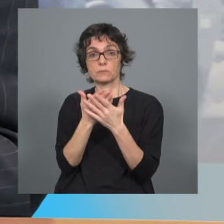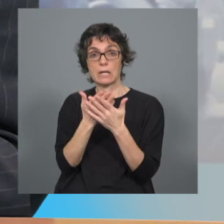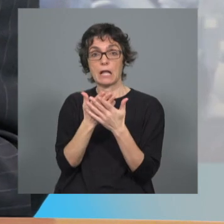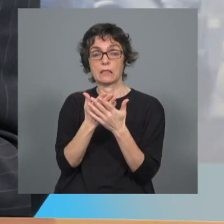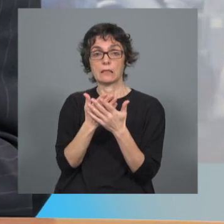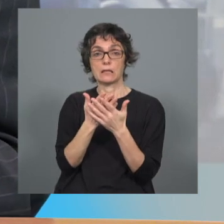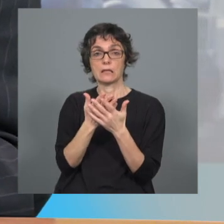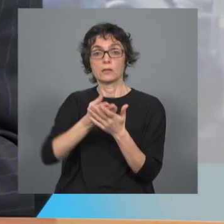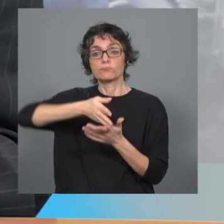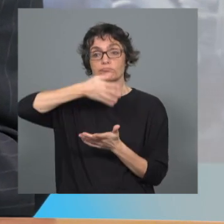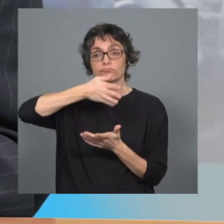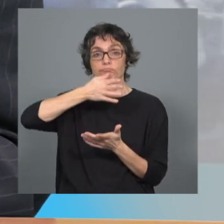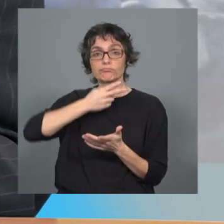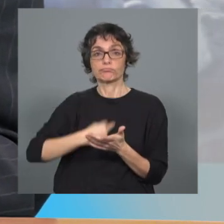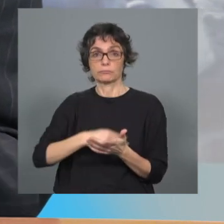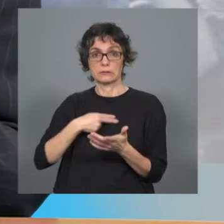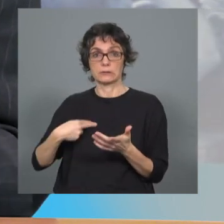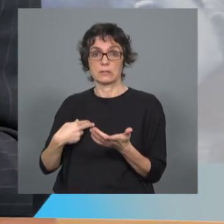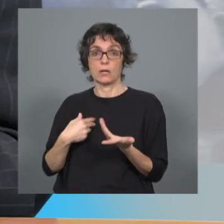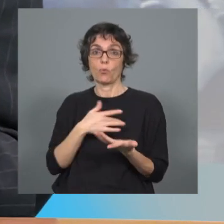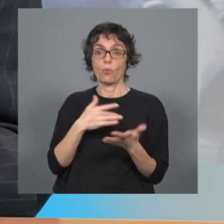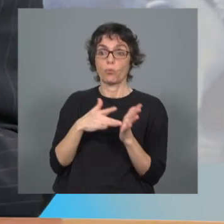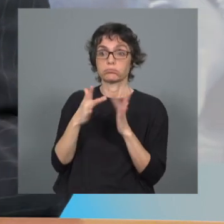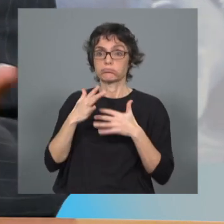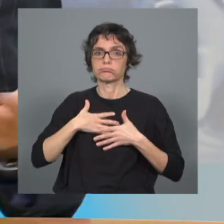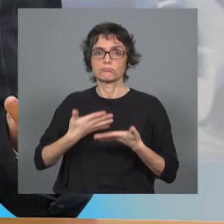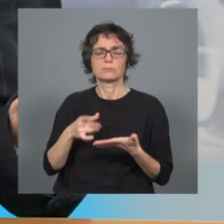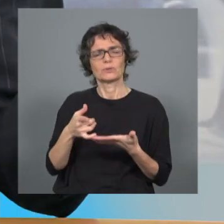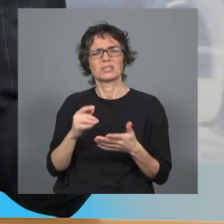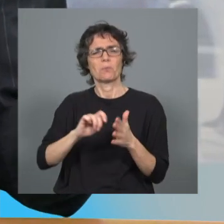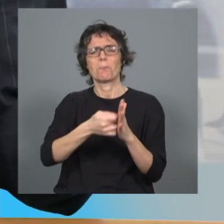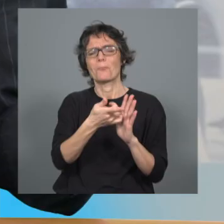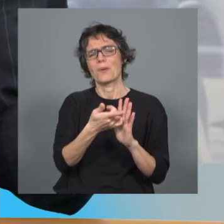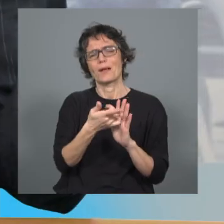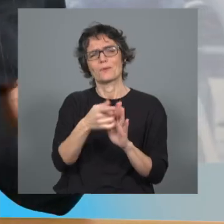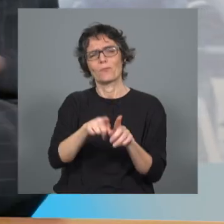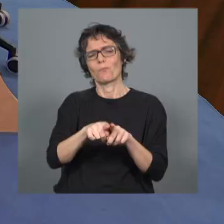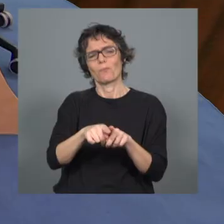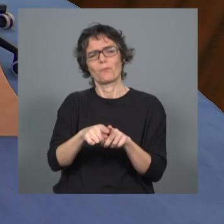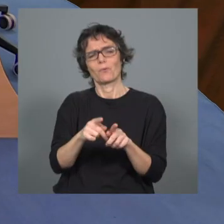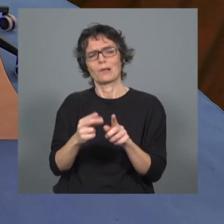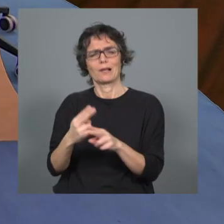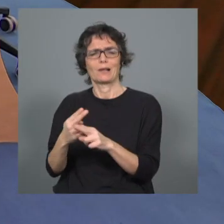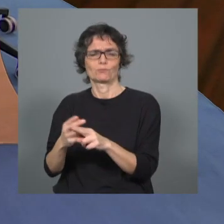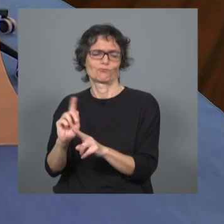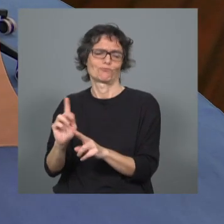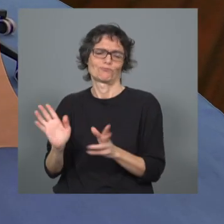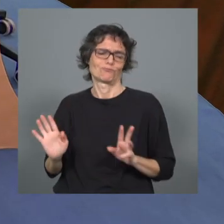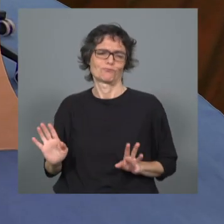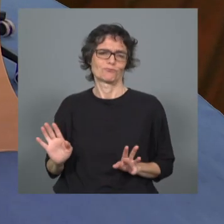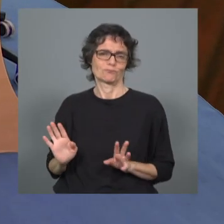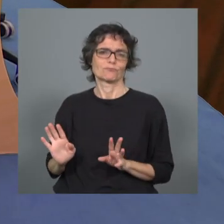não representava um poder, não representava uma ameaça para o poder político romano. Não tinha